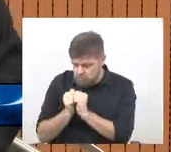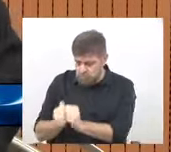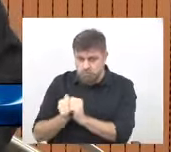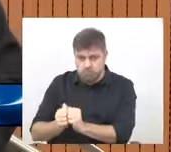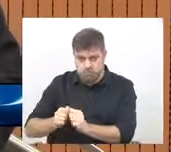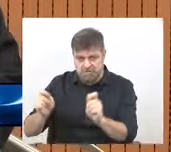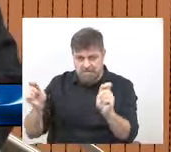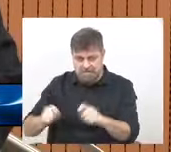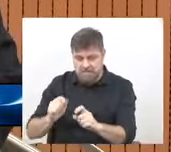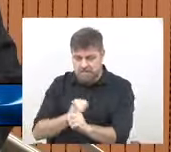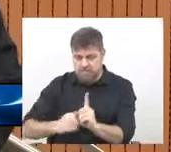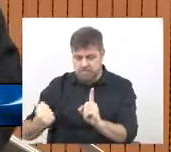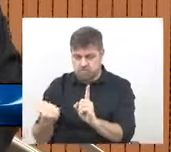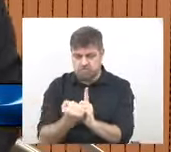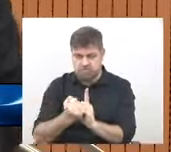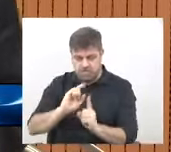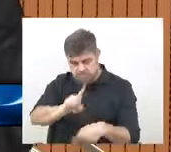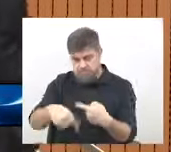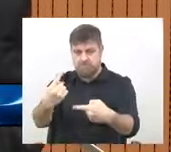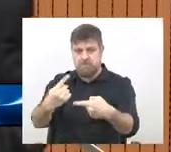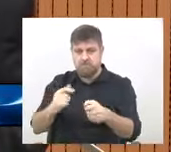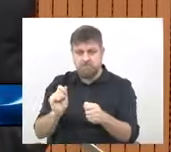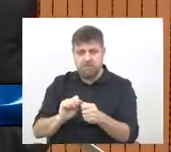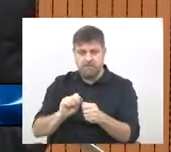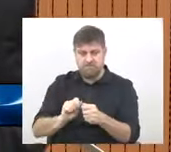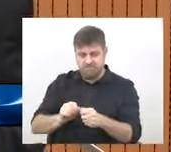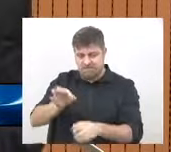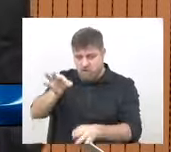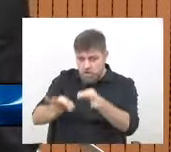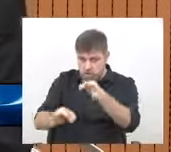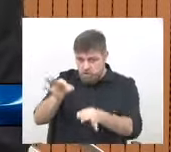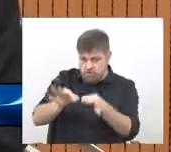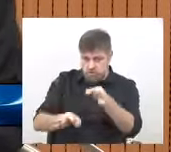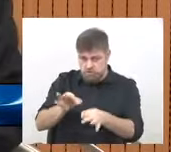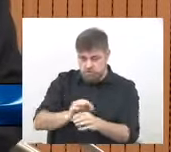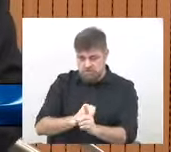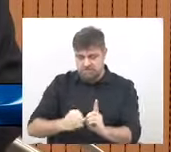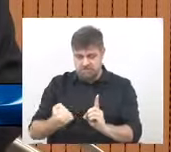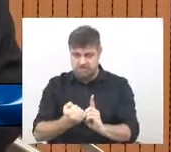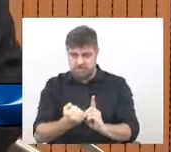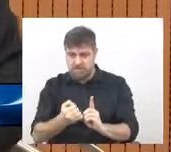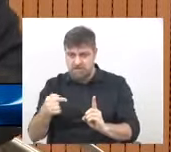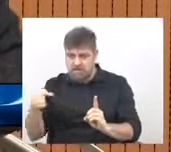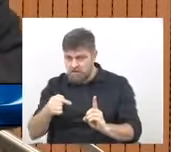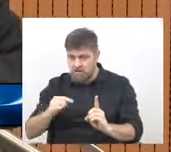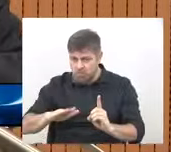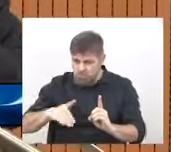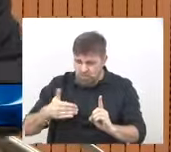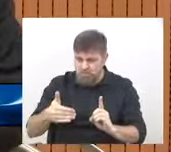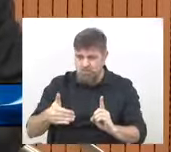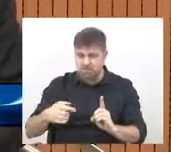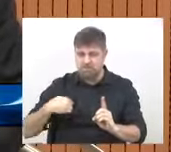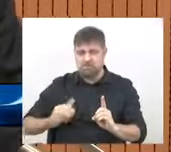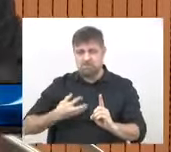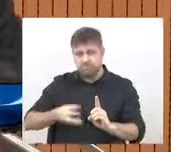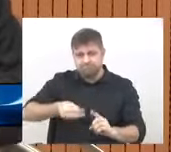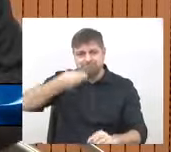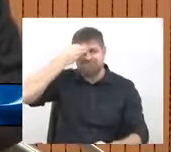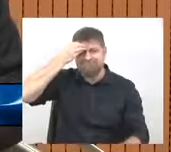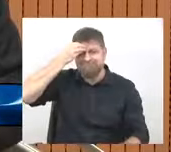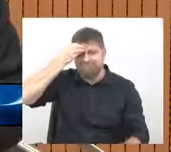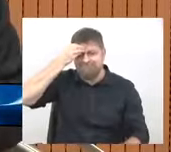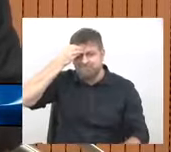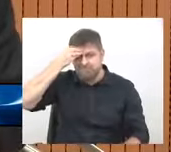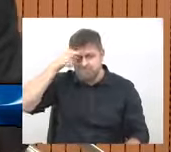realmente transformar a nossa sociedade e fazer justiça dentro da nossa sociedade quando entendermos que